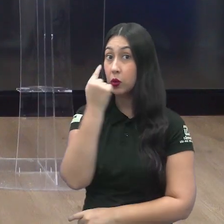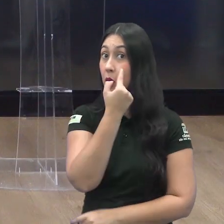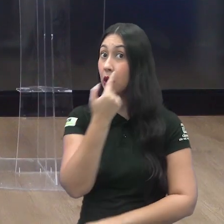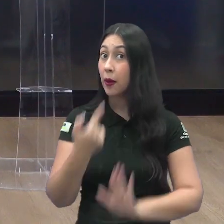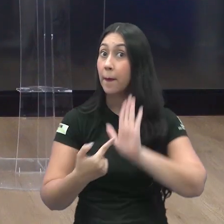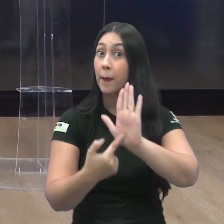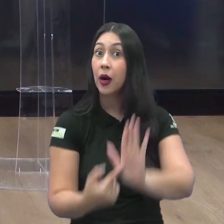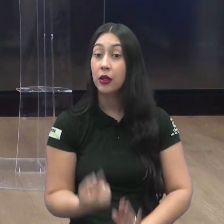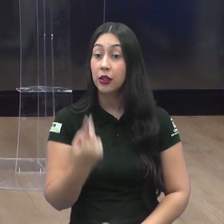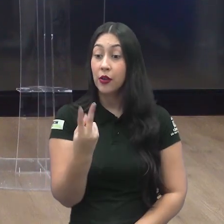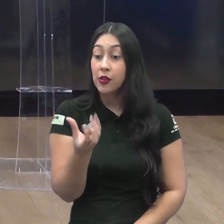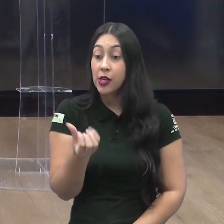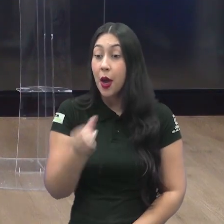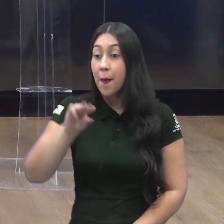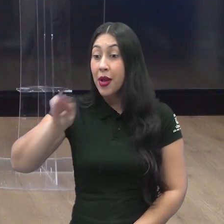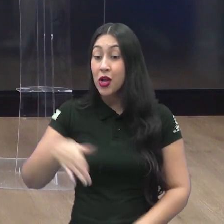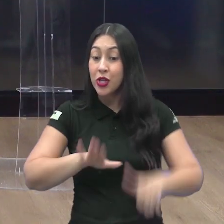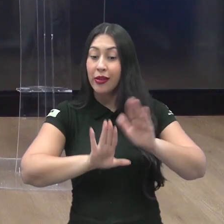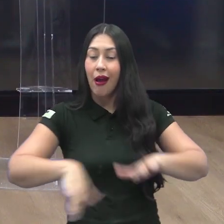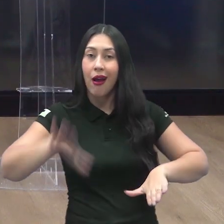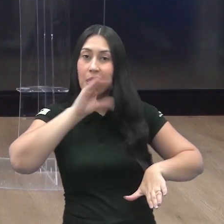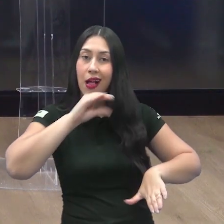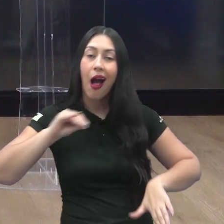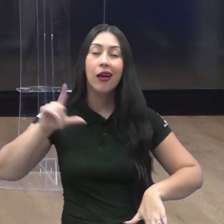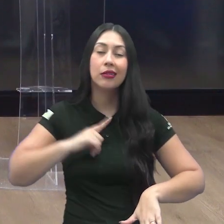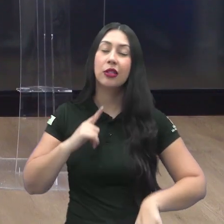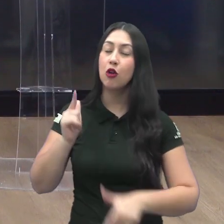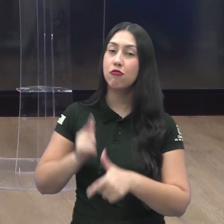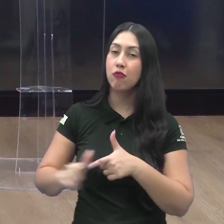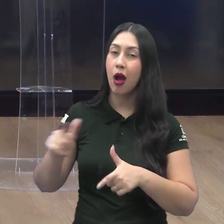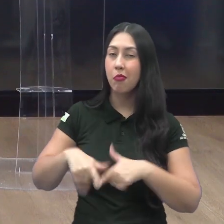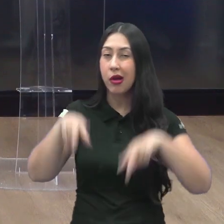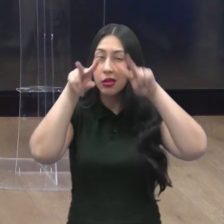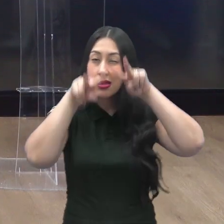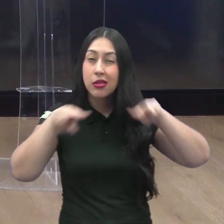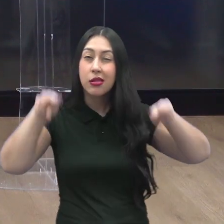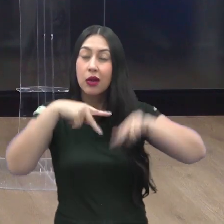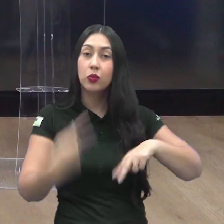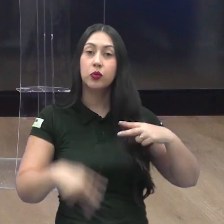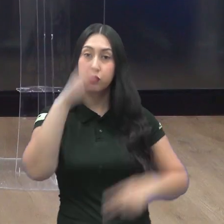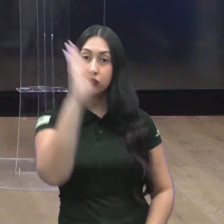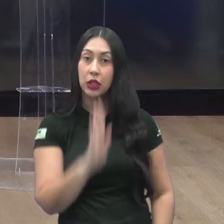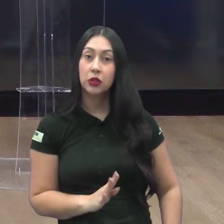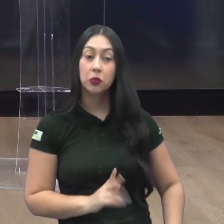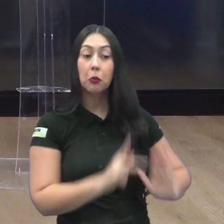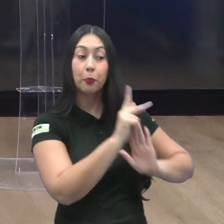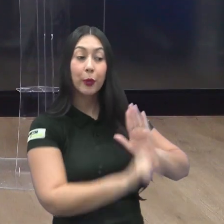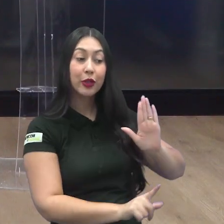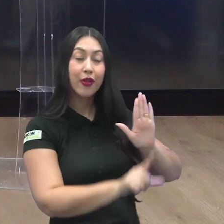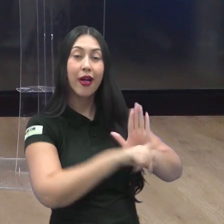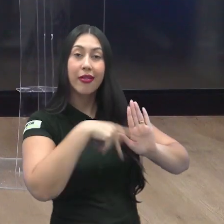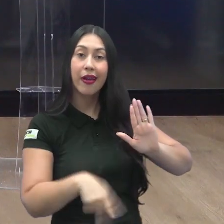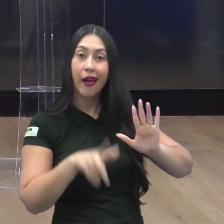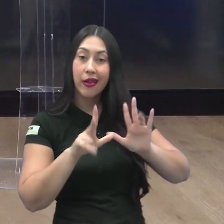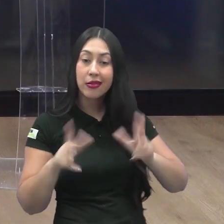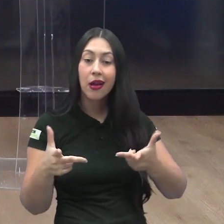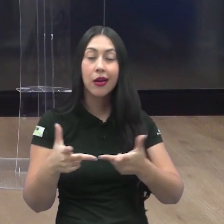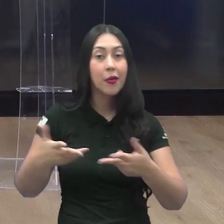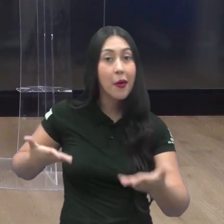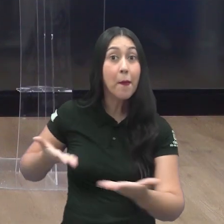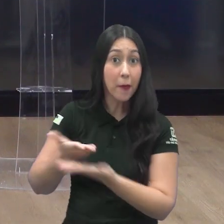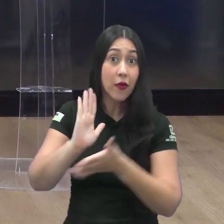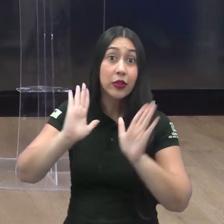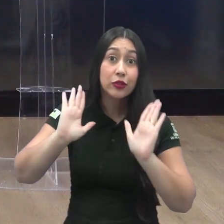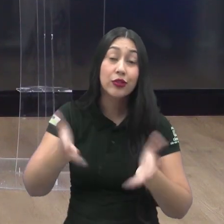mostram que 23 milhões de crianças e adolescentes têm algum problema de visão no Brasil. E um projeto de lei aprovado